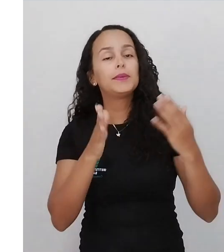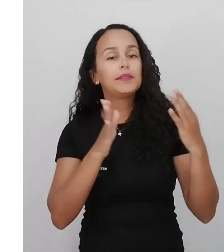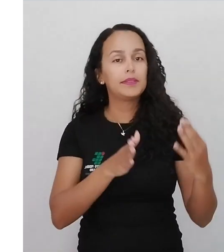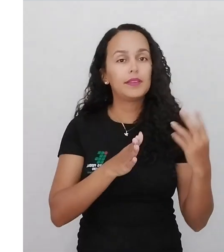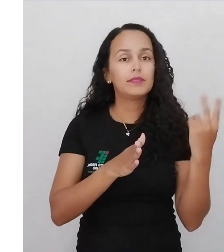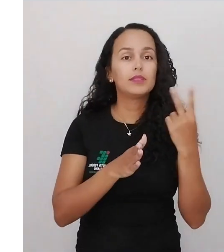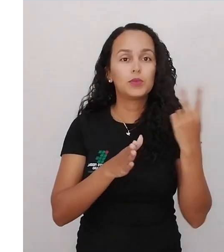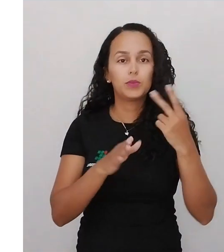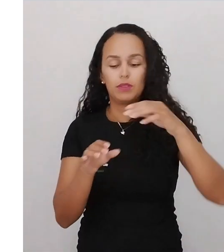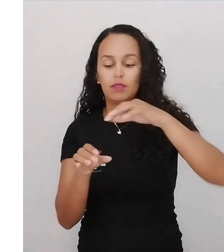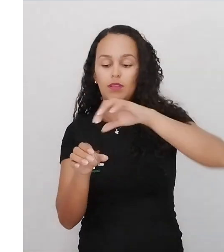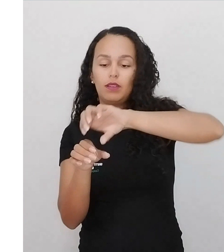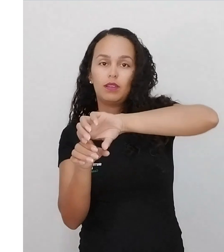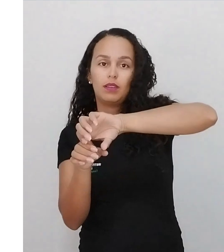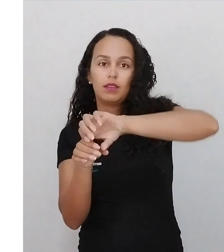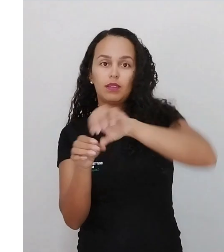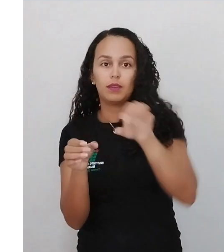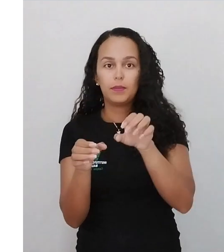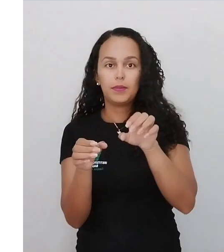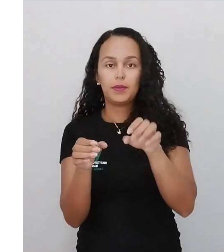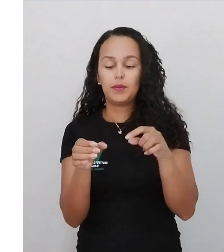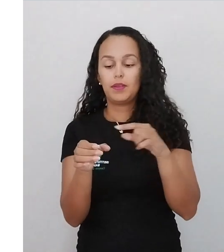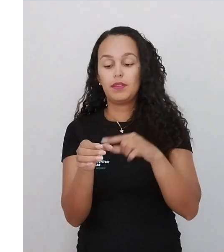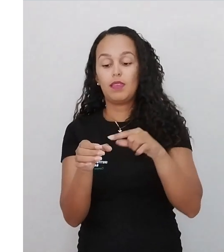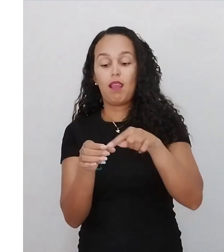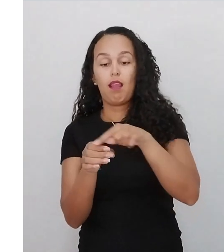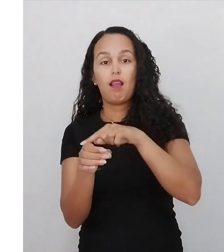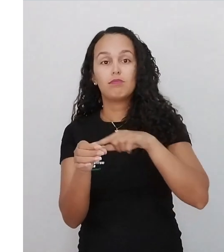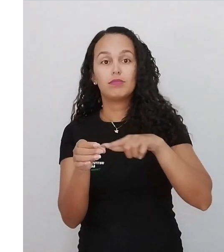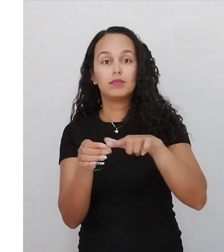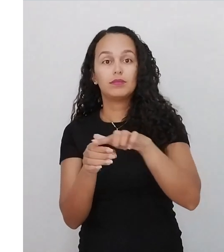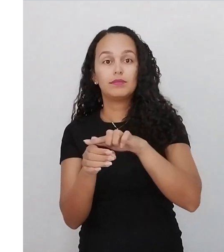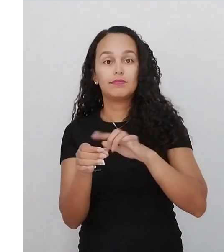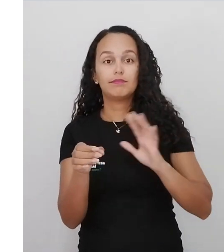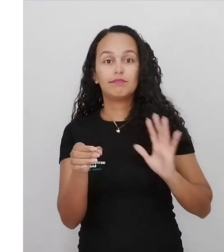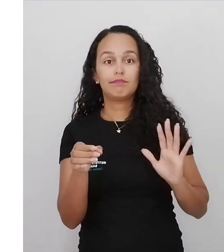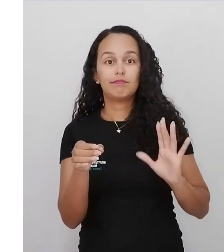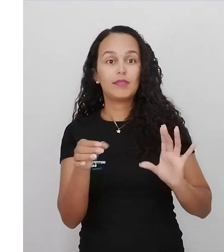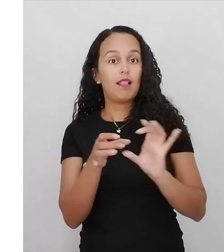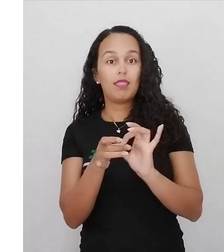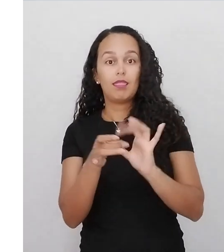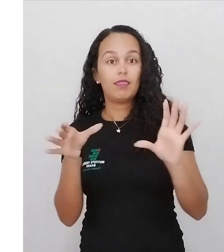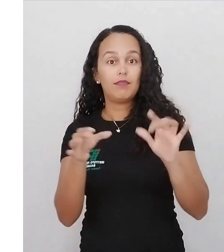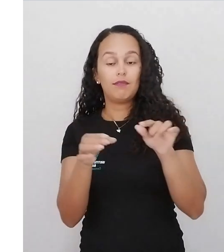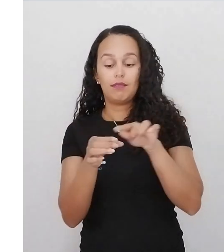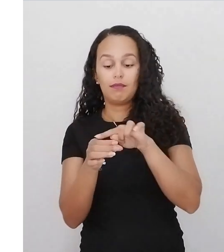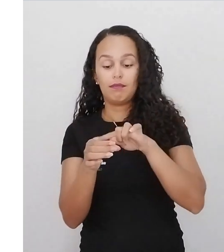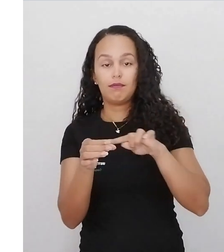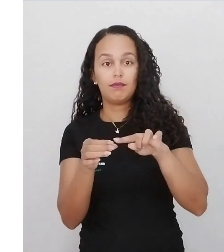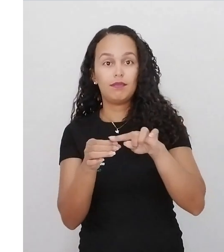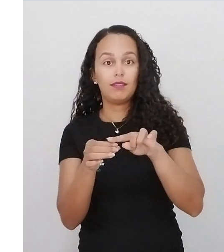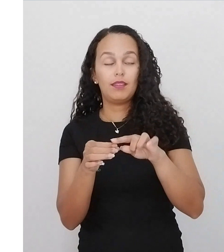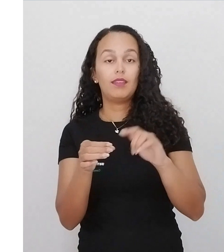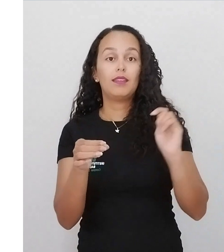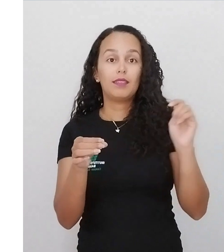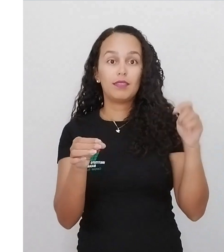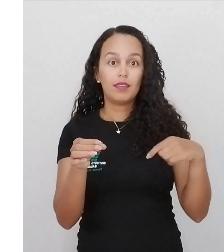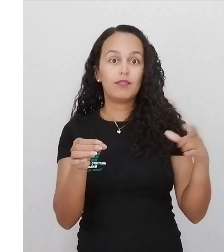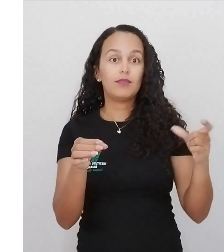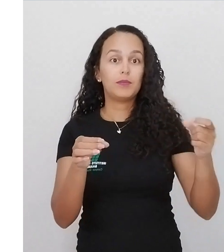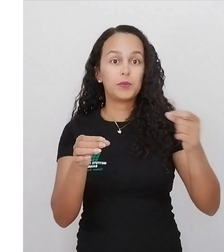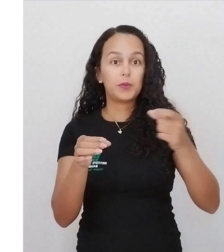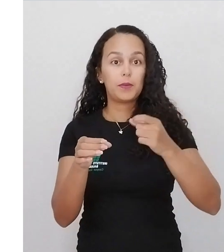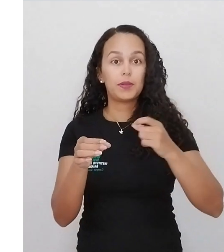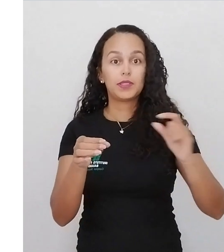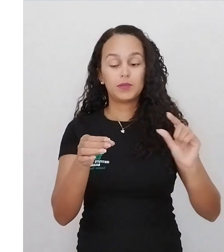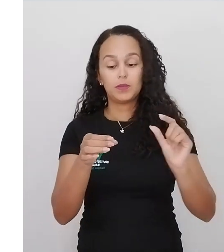quebrou o gargalo, ficou uma estrutura bem aberta. E essa estrutura bem aberta aqui, ela favorecia com